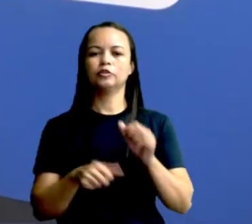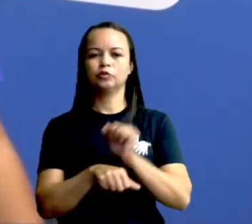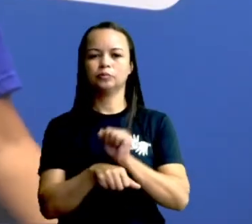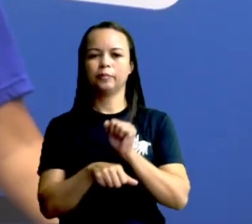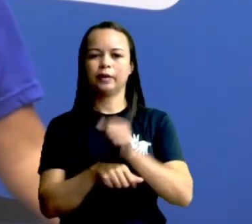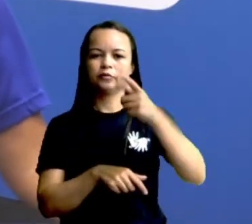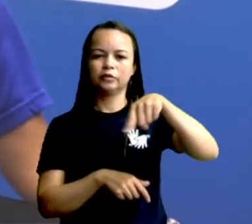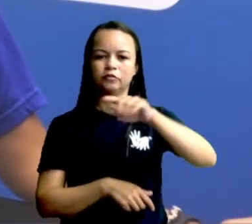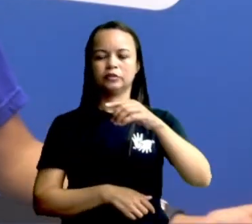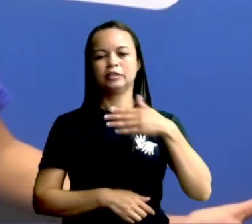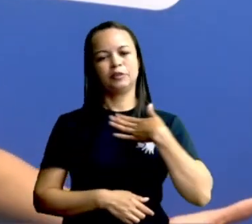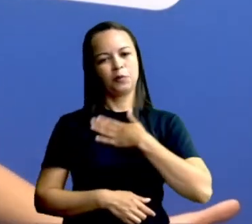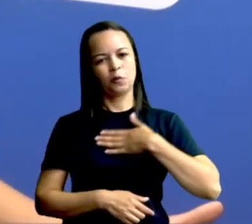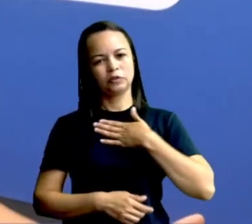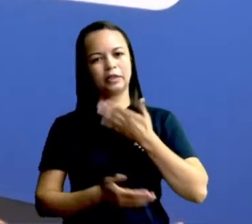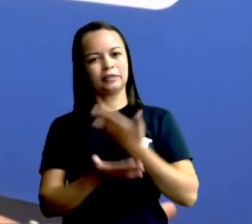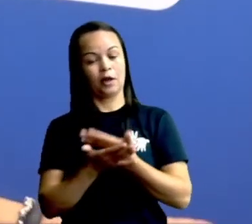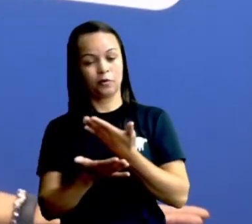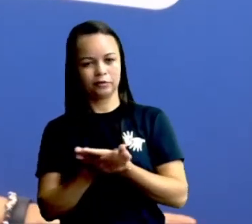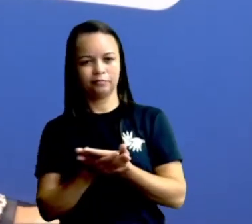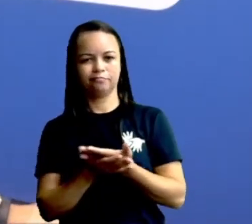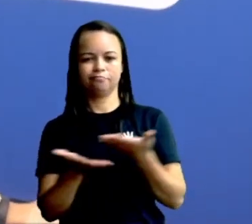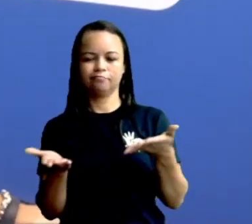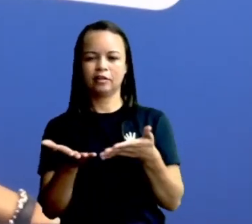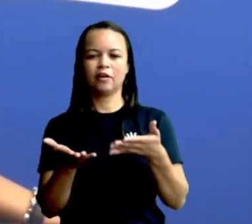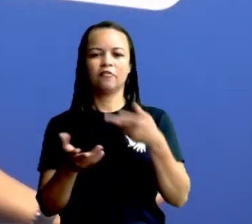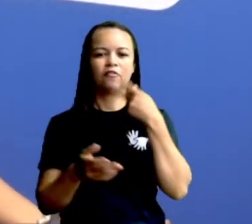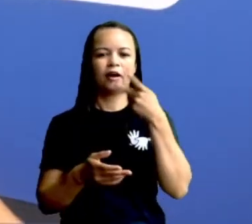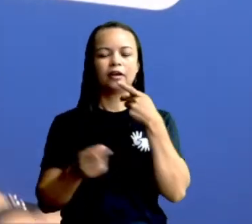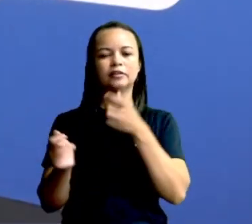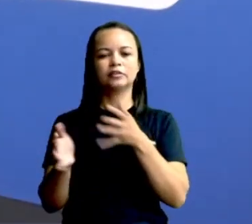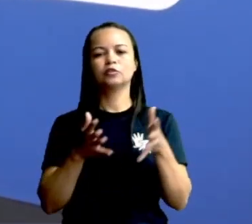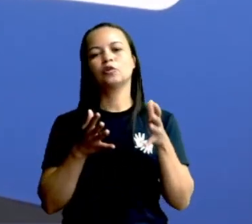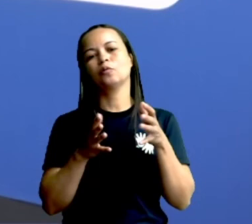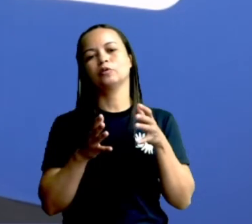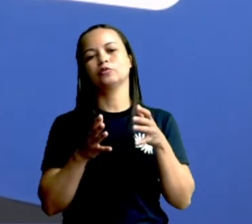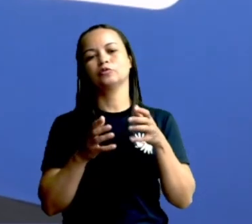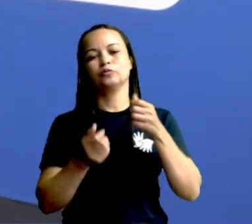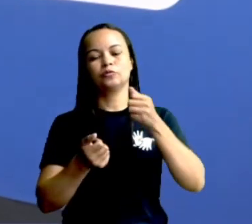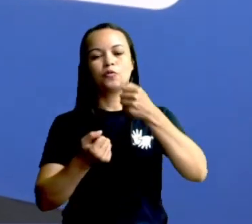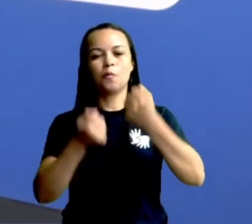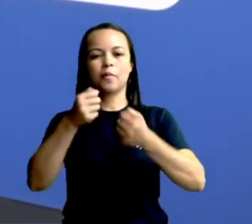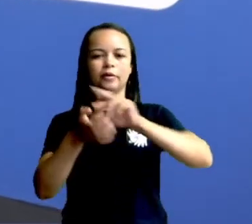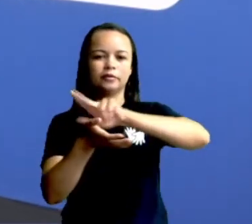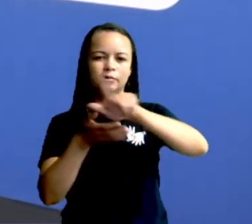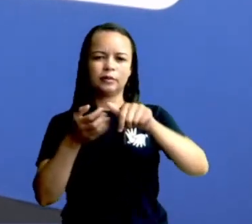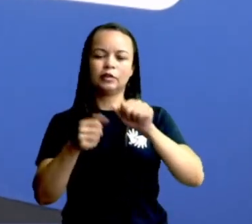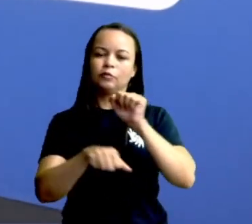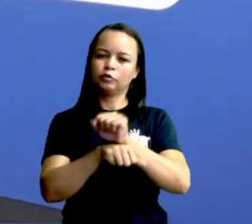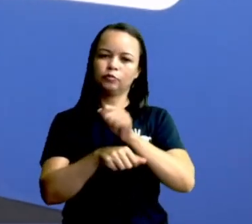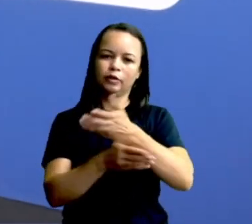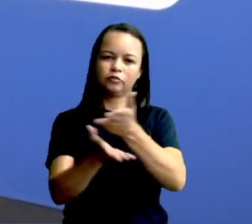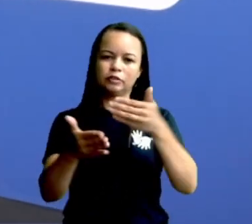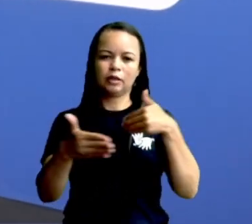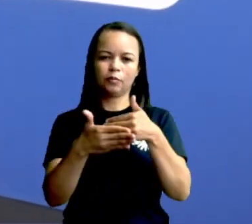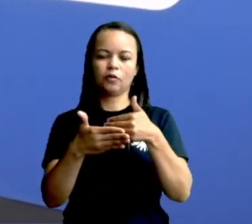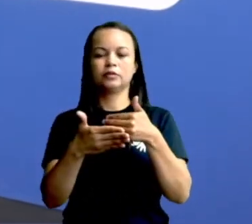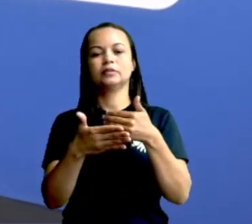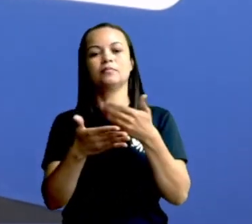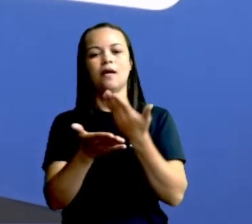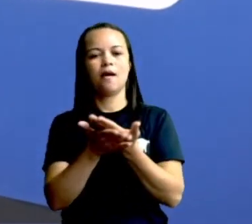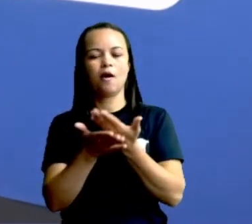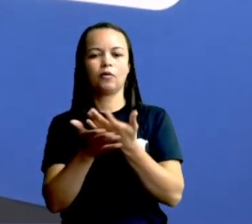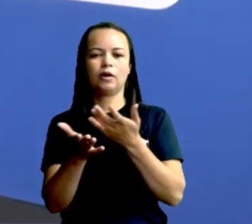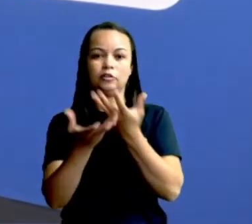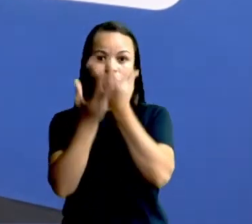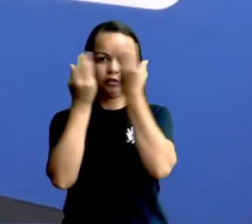que vocês tenham gostado da nossa aula de hoje, falando um pouquinho sobre os meios de transportes. E eu aguardo vocês, pessoal, na próxima aula. Ó,